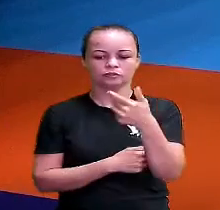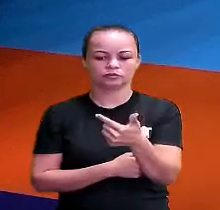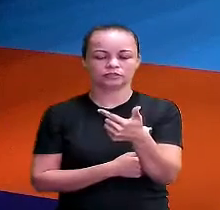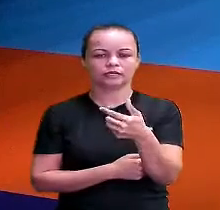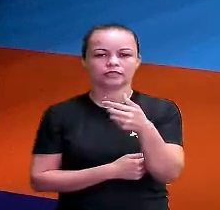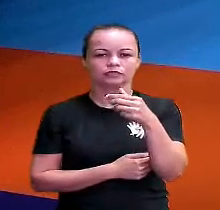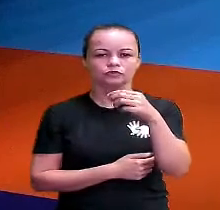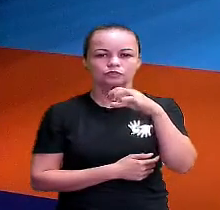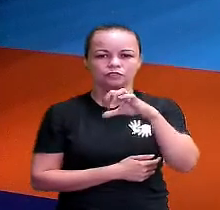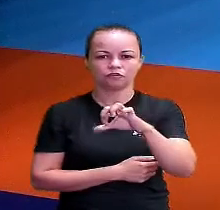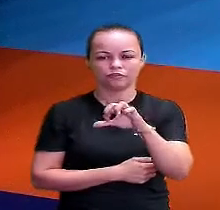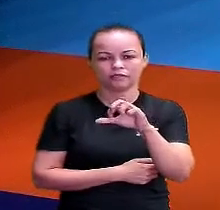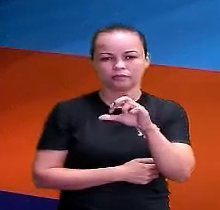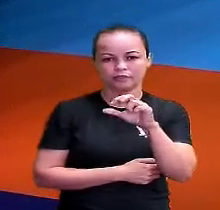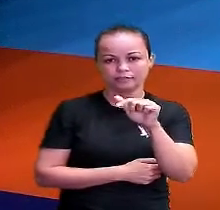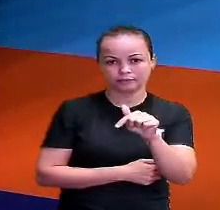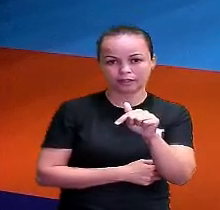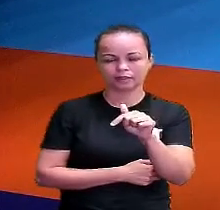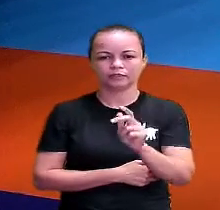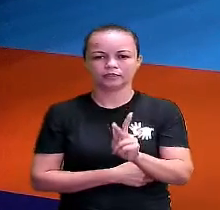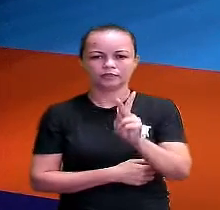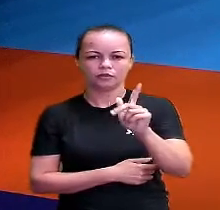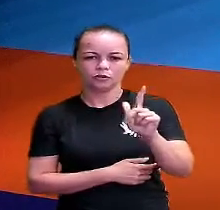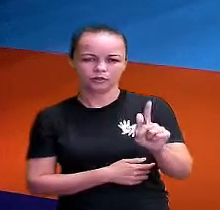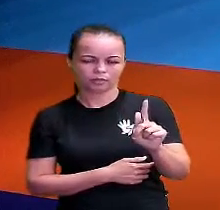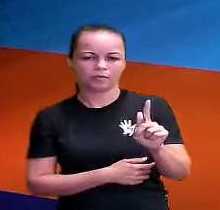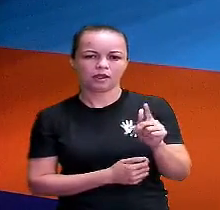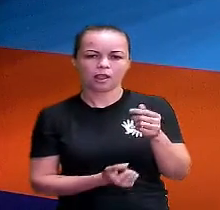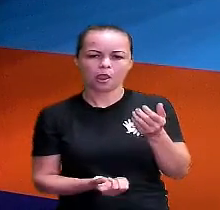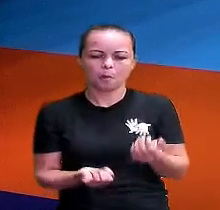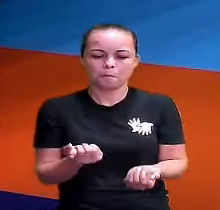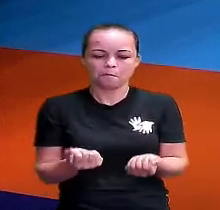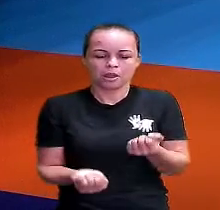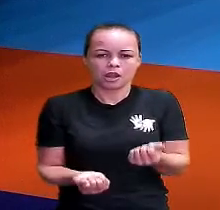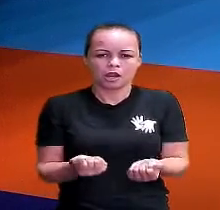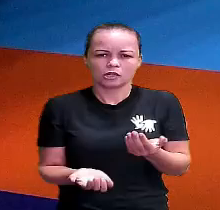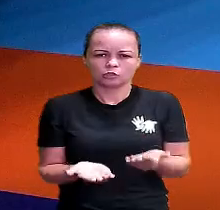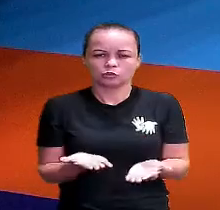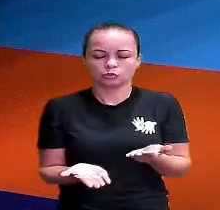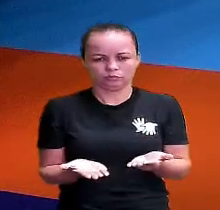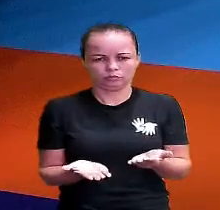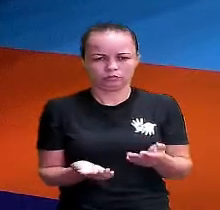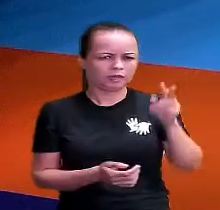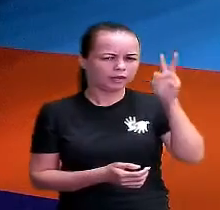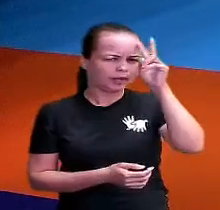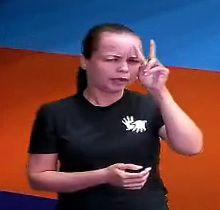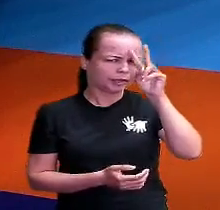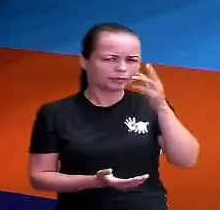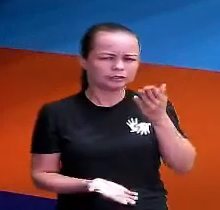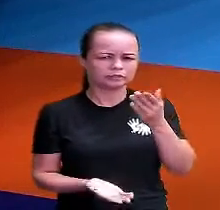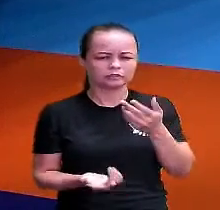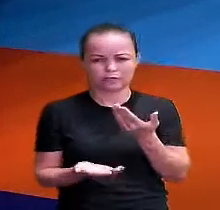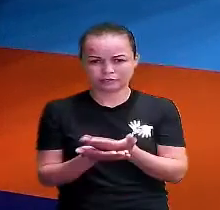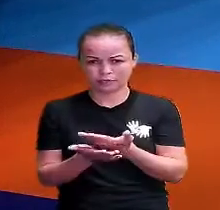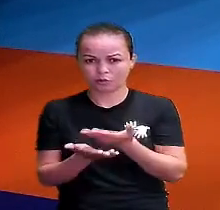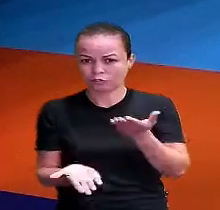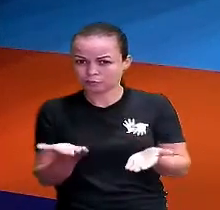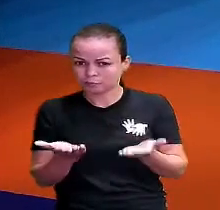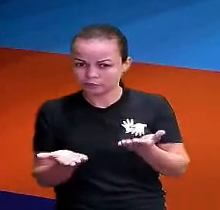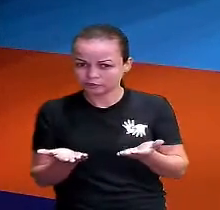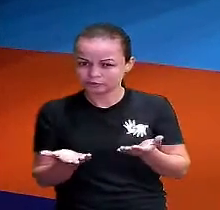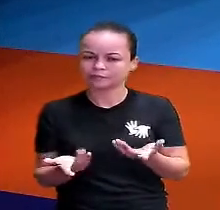quilo, é o peso, é a massa, né? Lembra das nossas aulas de medidas? Tá? Então,